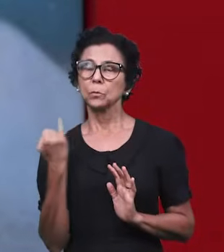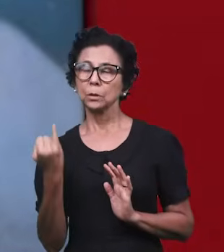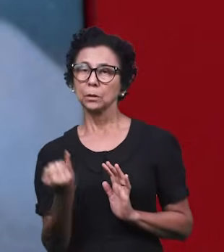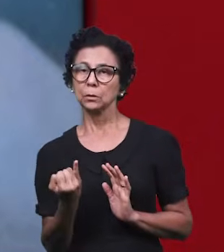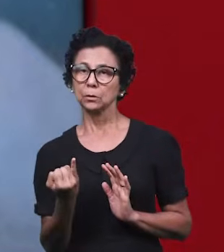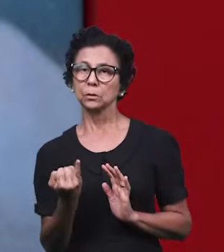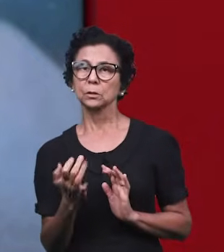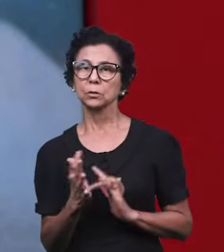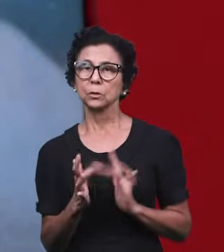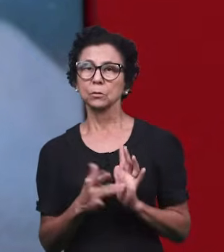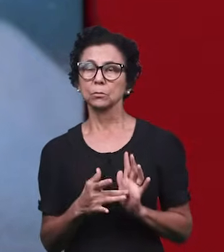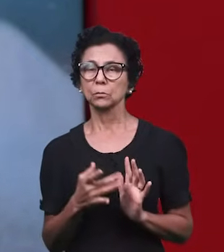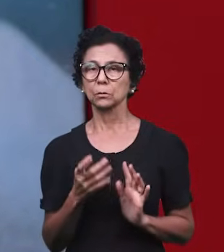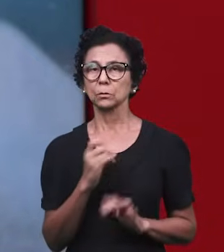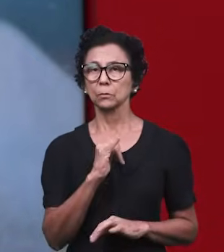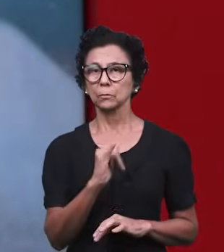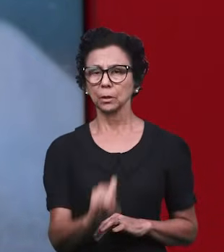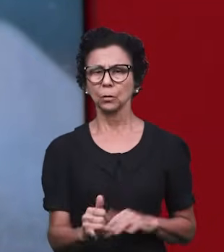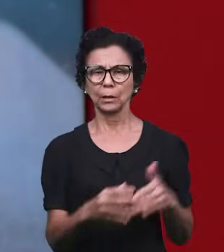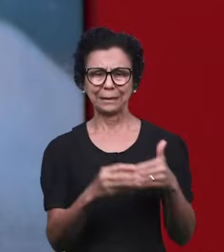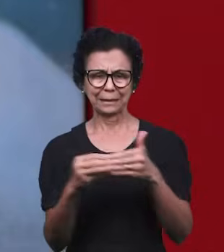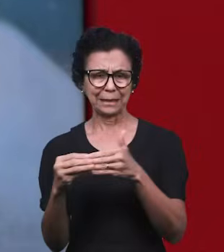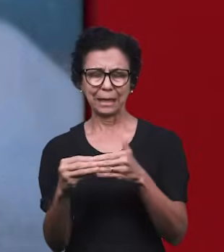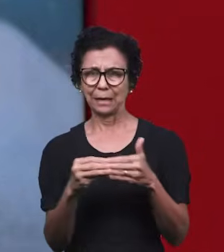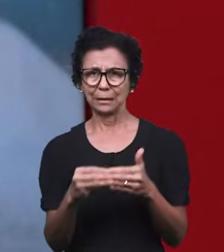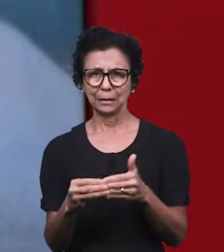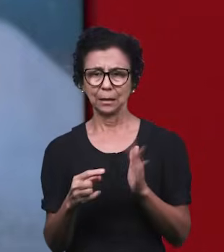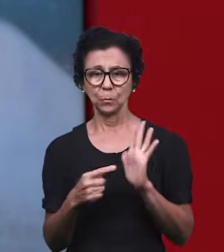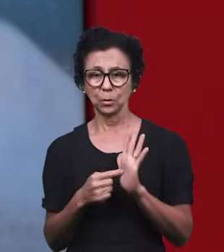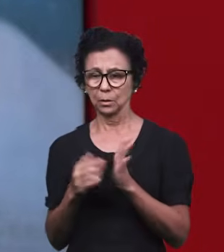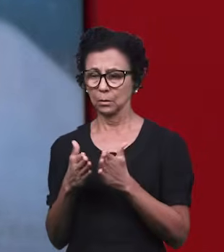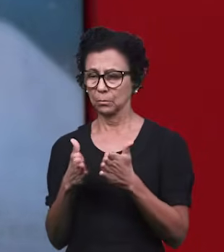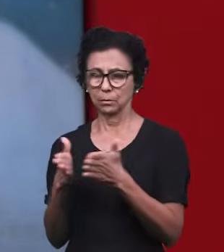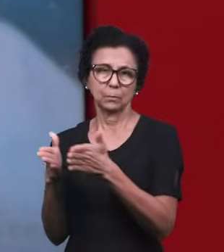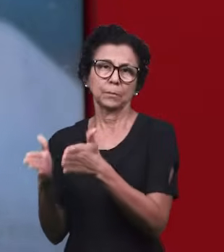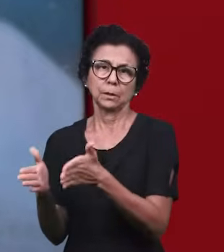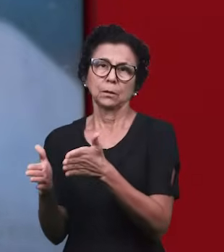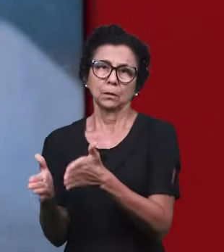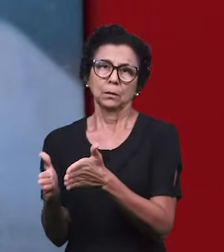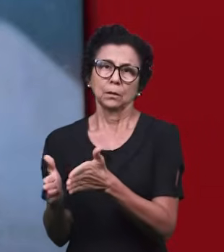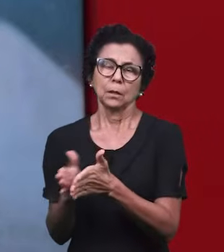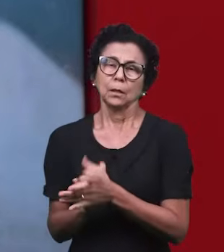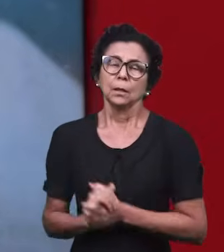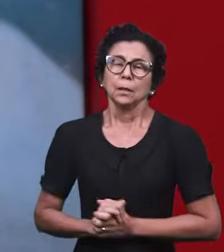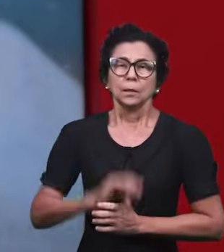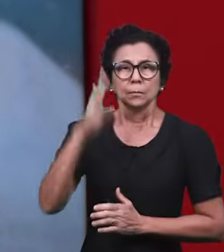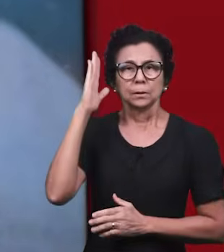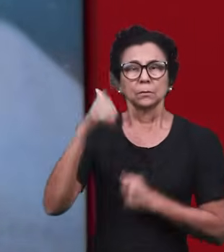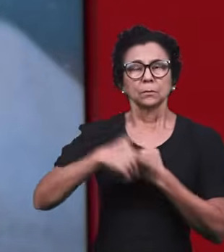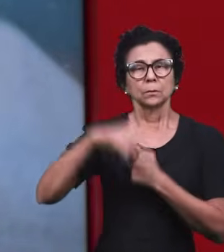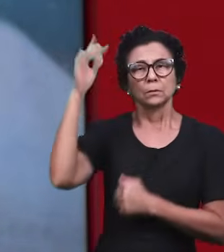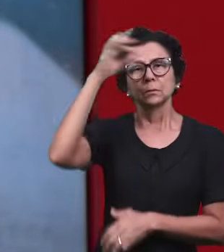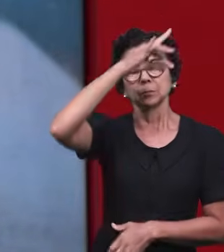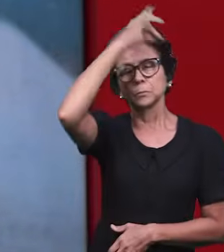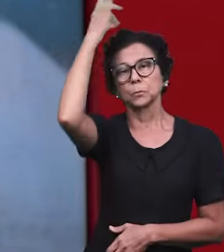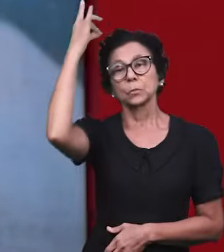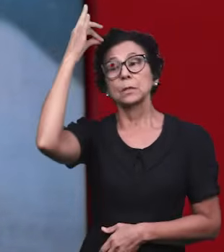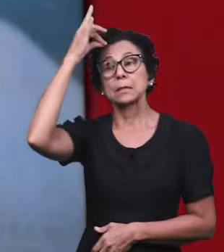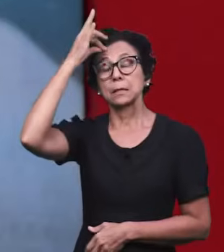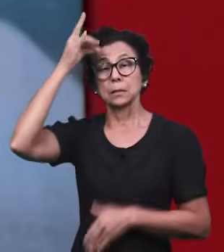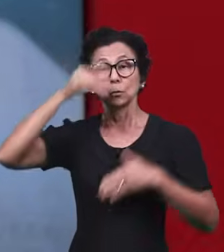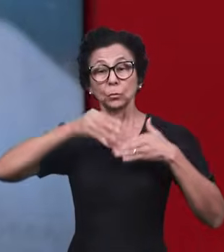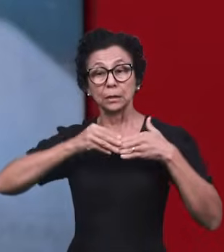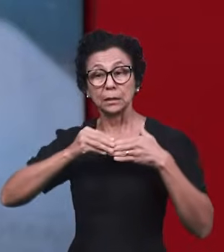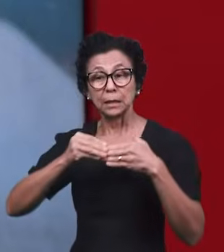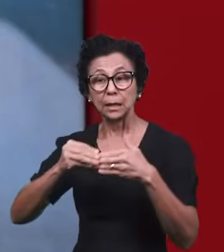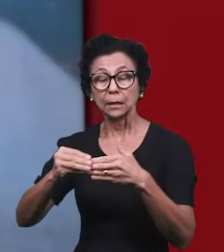quê? Porque quando ele fala de guiar é a direção do caminho. E essa é a função principal do Espírito Santo. Ele vos guiará